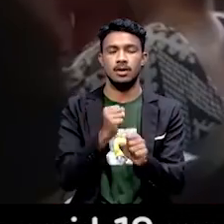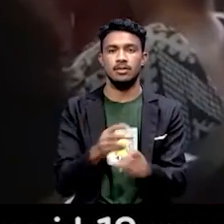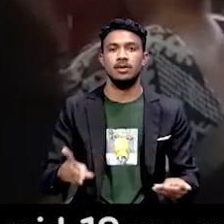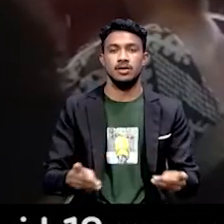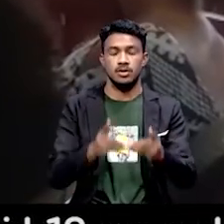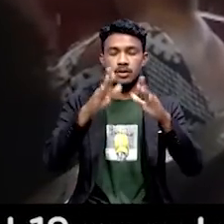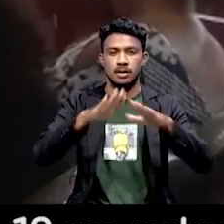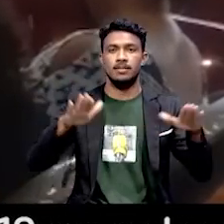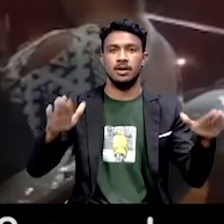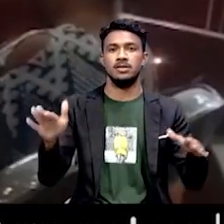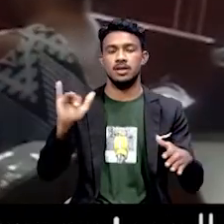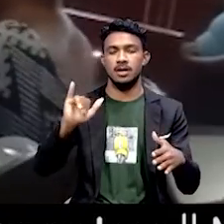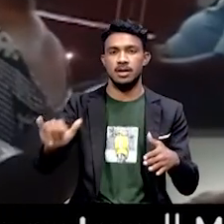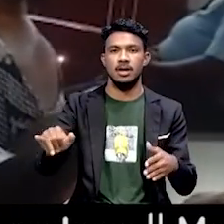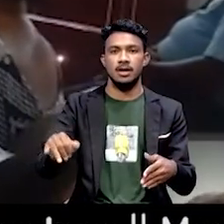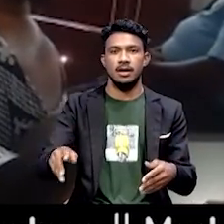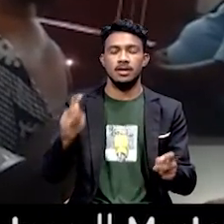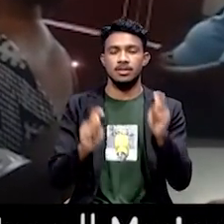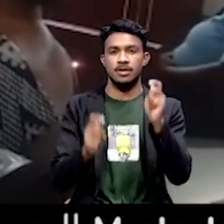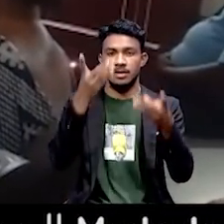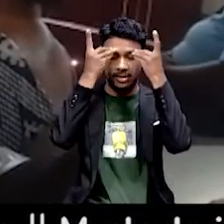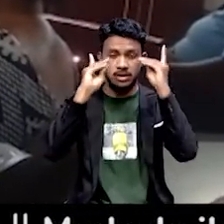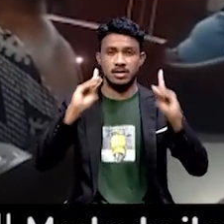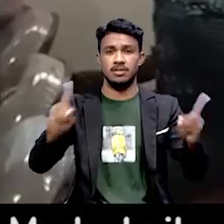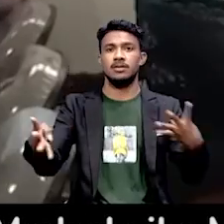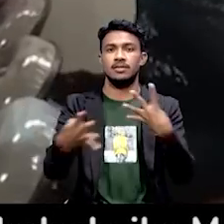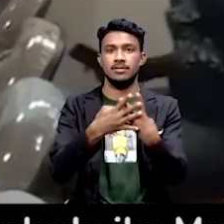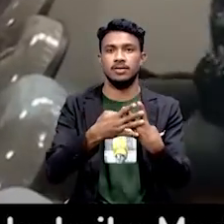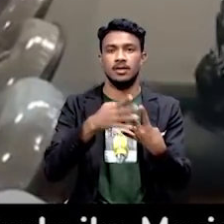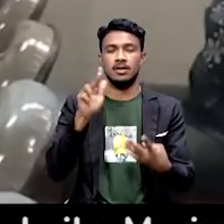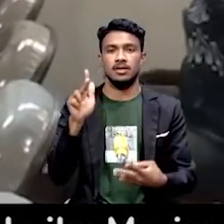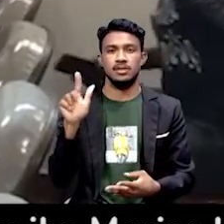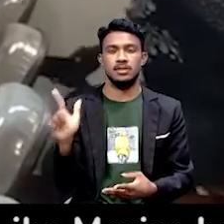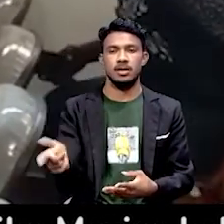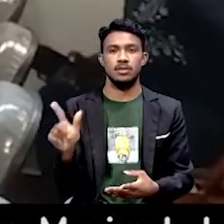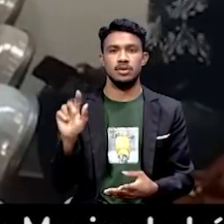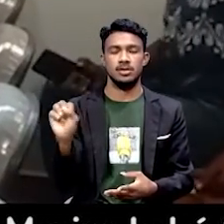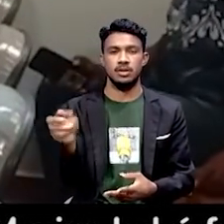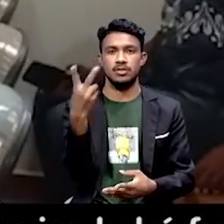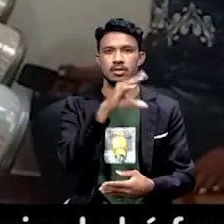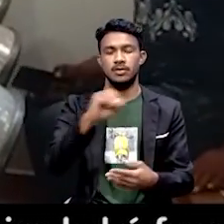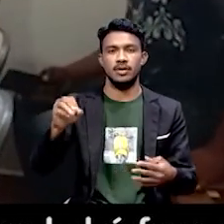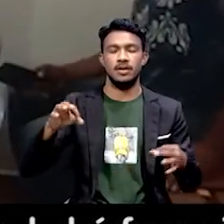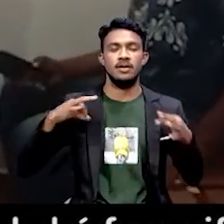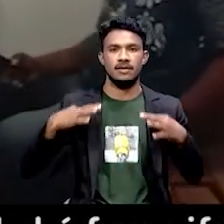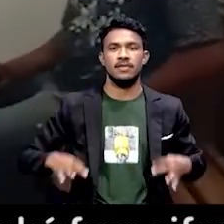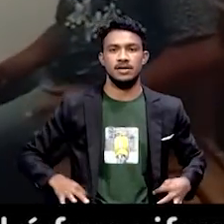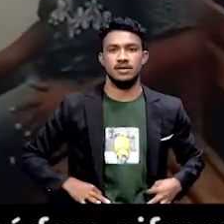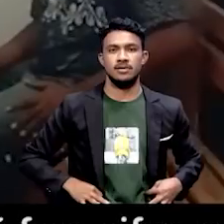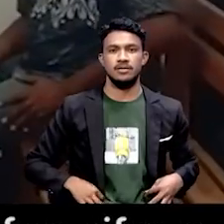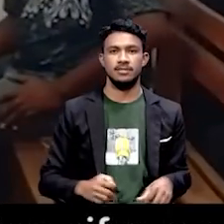minoridade sira nune tribunal decidi prisão Tinansanulu Resengrua haremos baidade nomos kondisaun fisiku. Absorbe